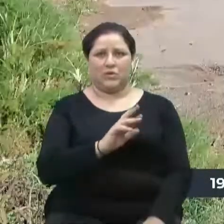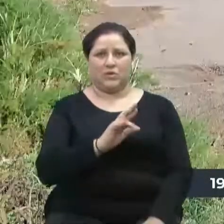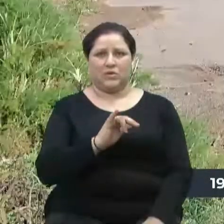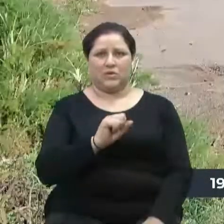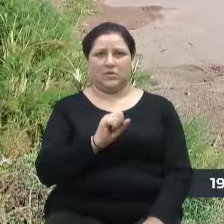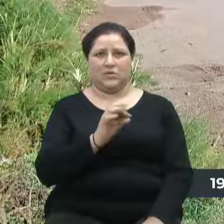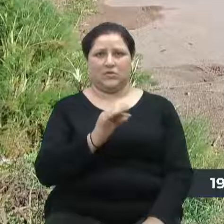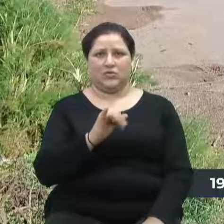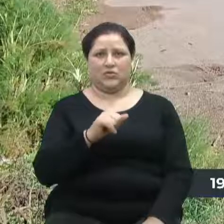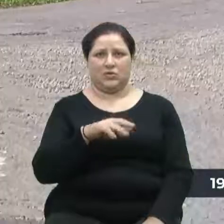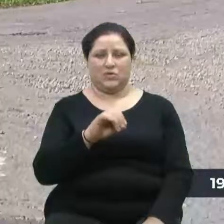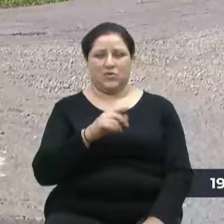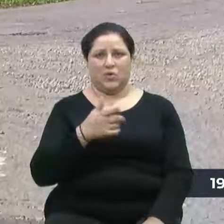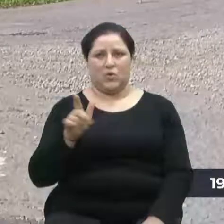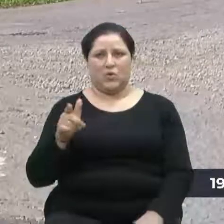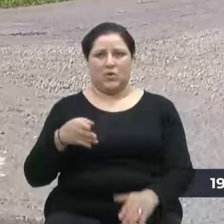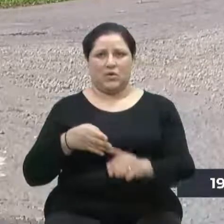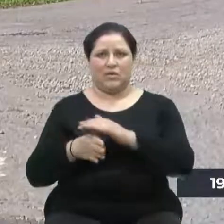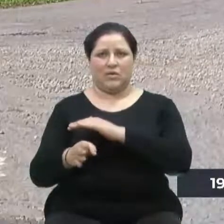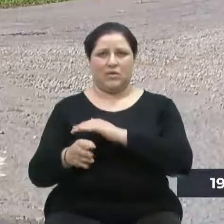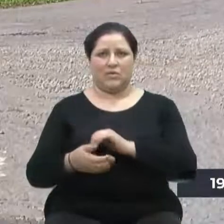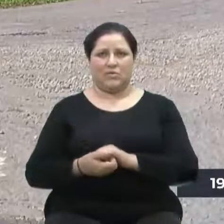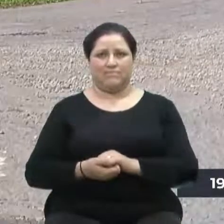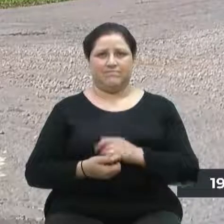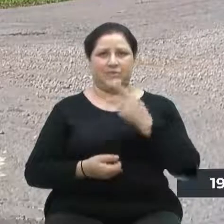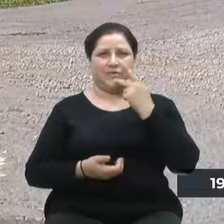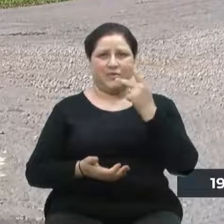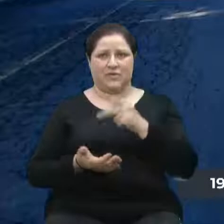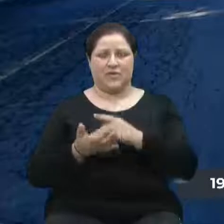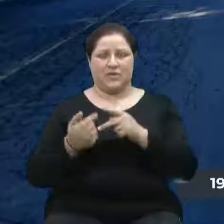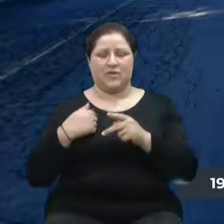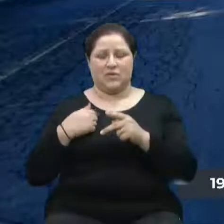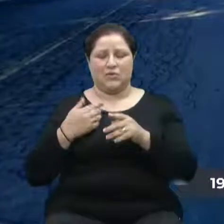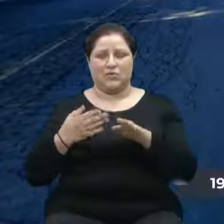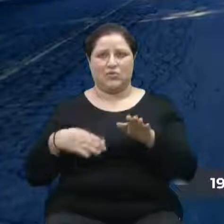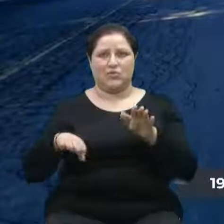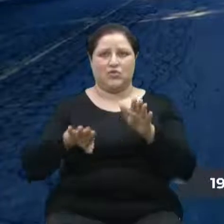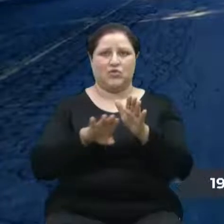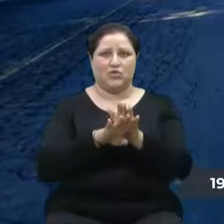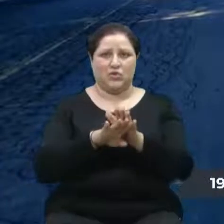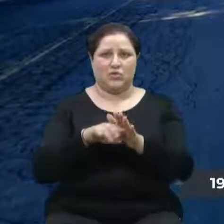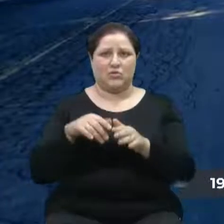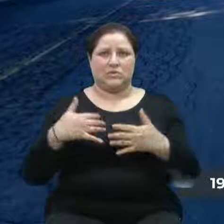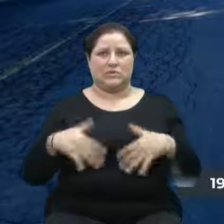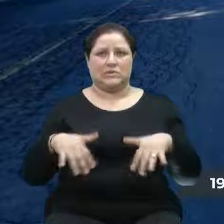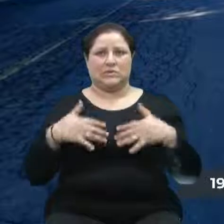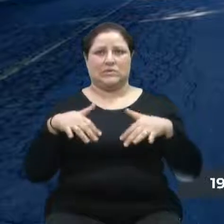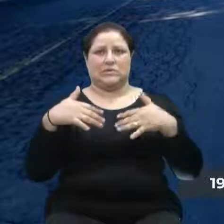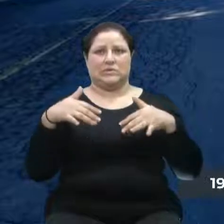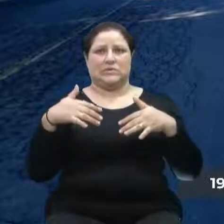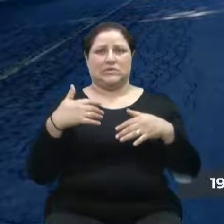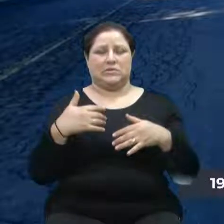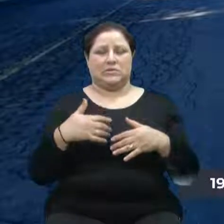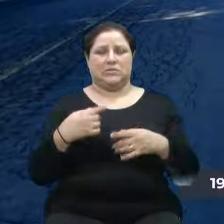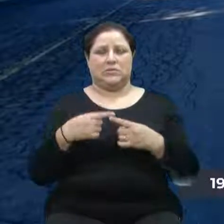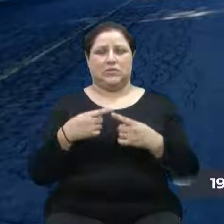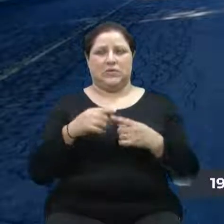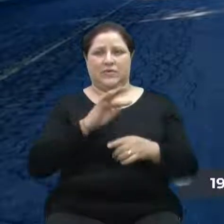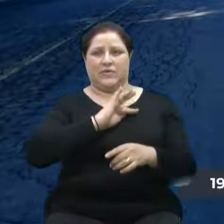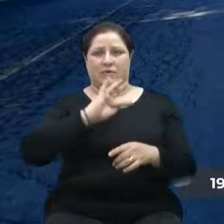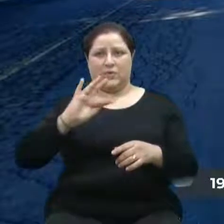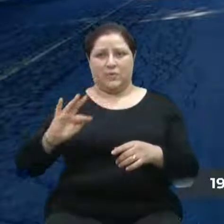outra entrada. Eu confesso para vocês que quando eu chego ali, eu chego a tremer. Por quê? Se tu está vindo lá de Farroupilha,